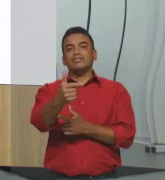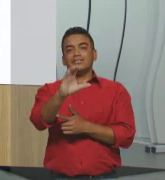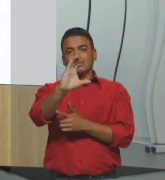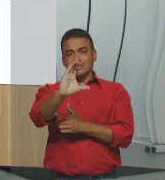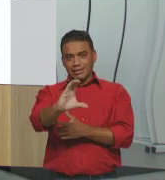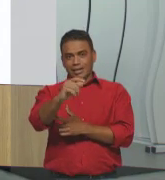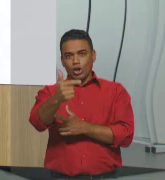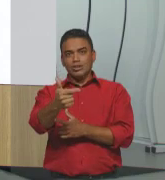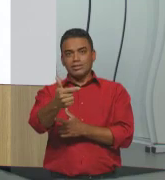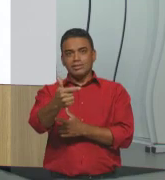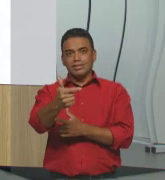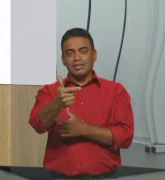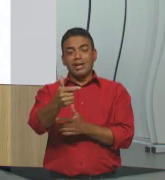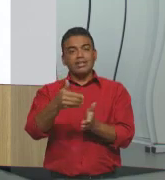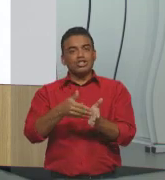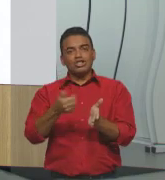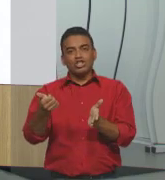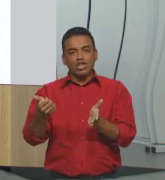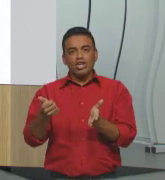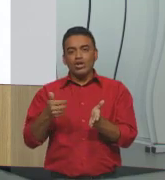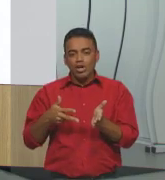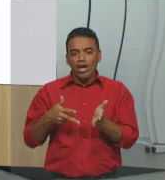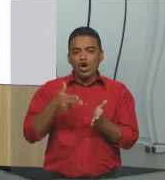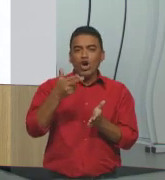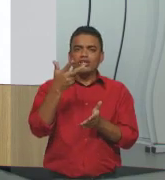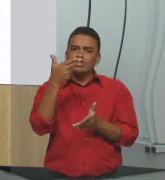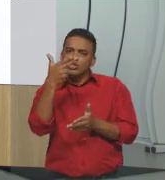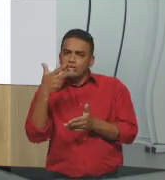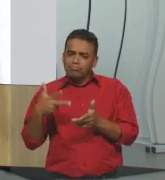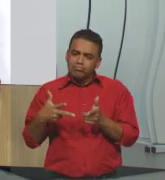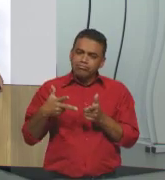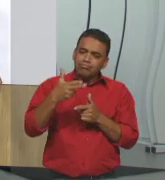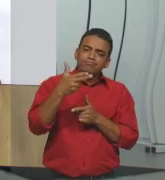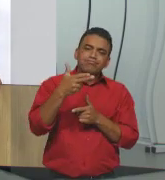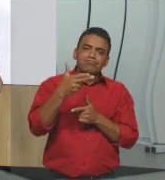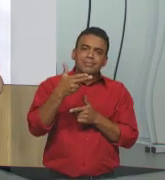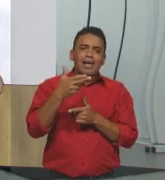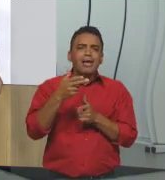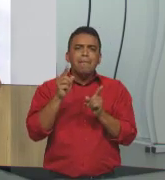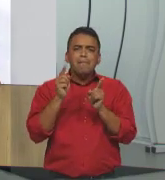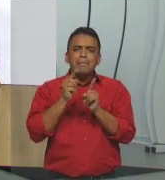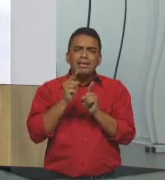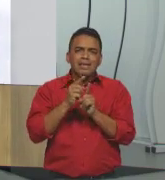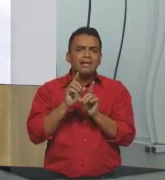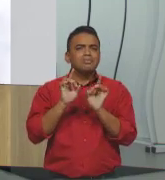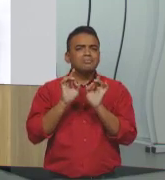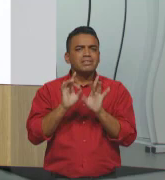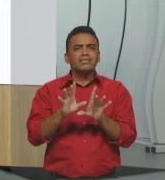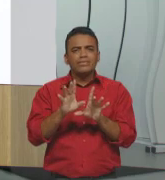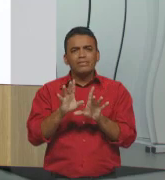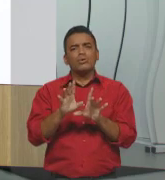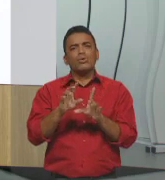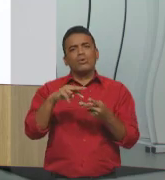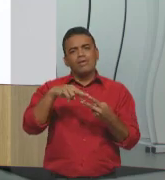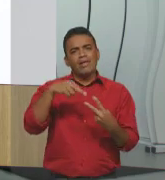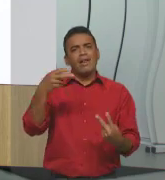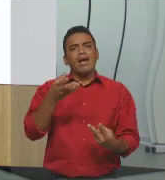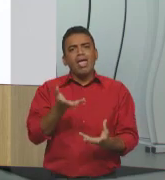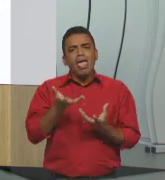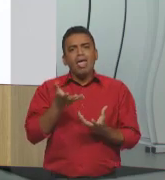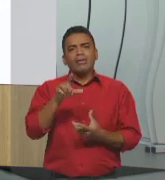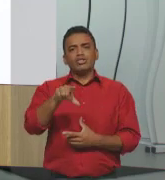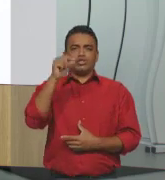isso, tiro e recorto com uma tesoura tudo aqui. Eu sei que é aquele pedaço específico do DNA que eu